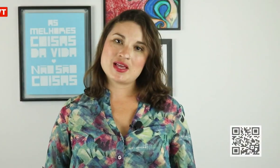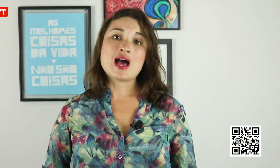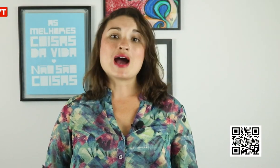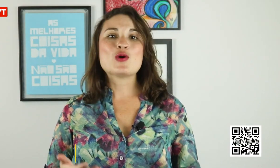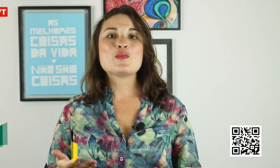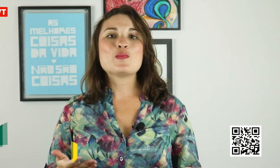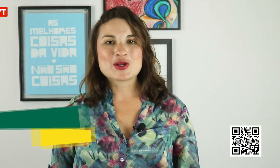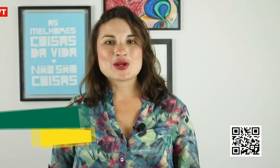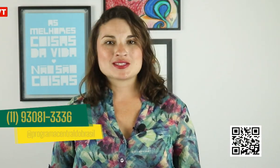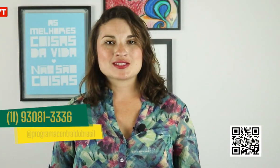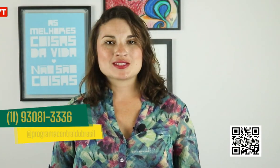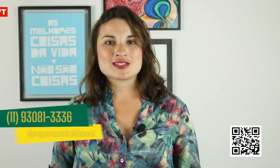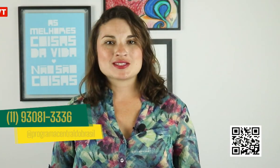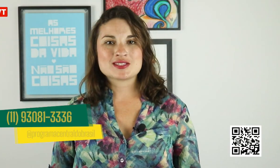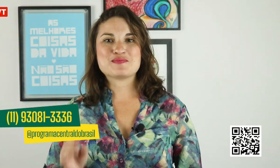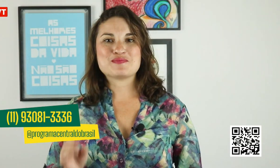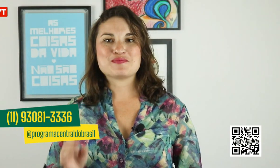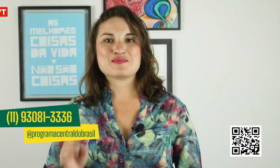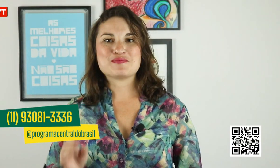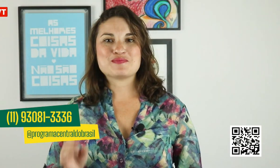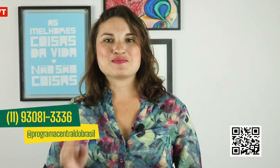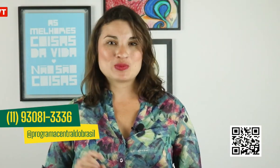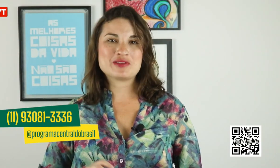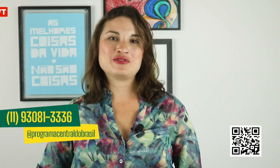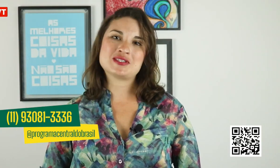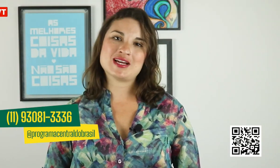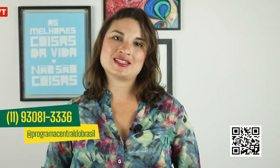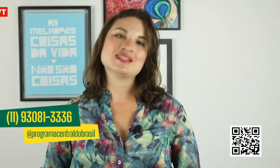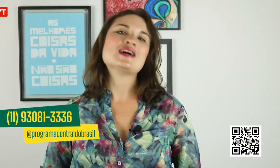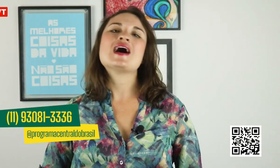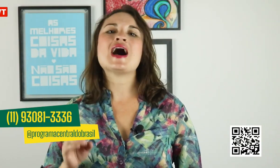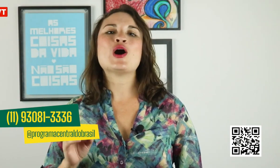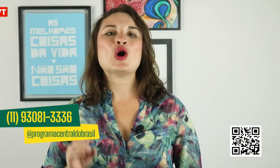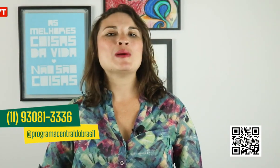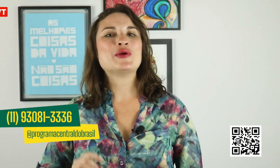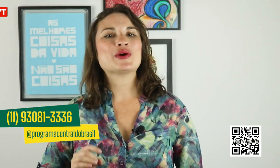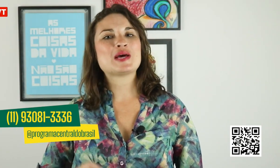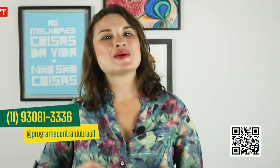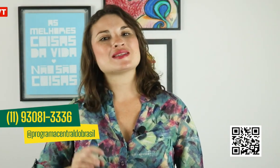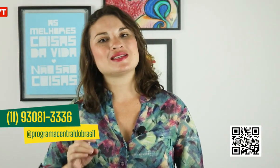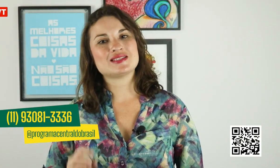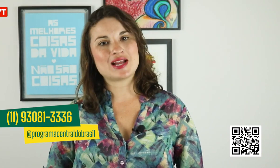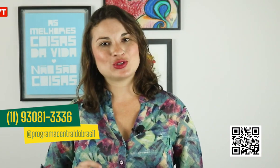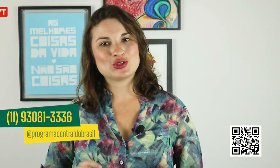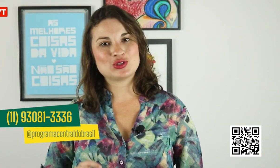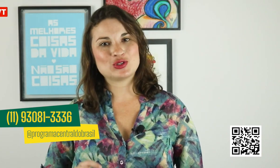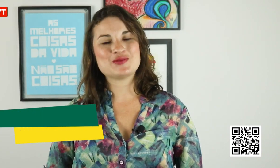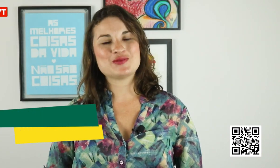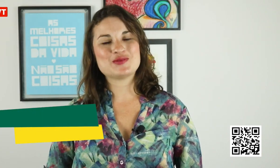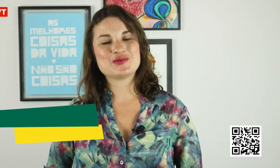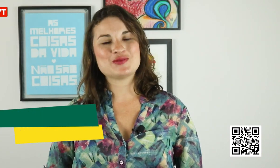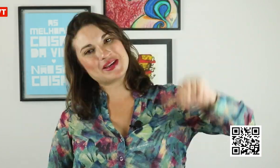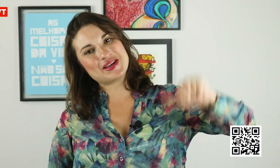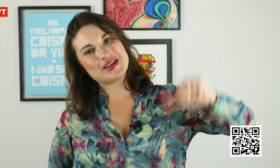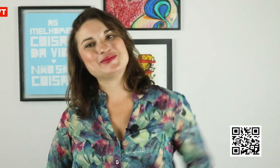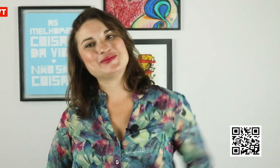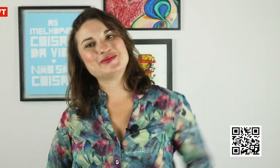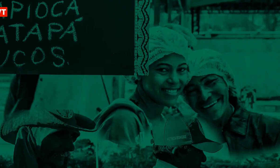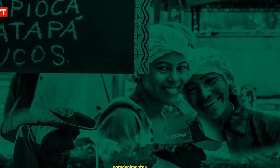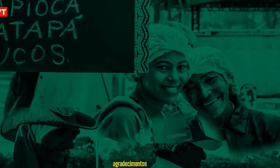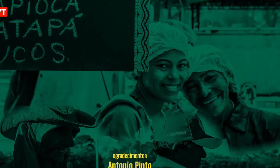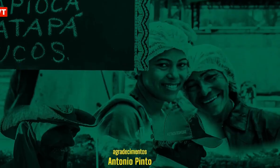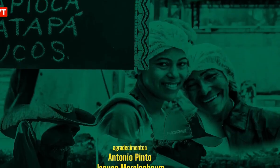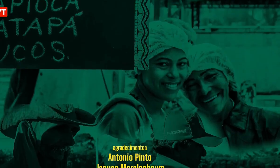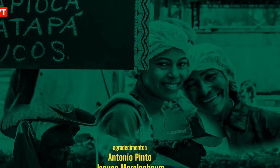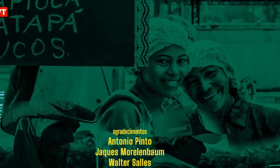aqui. Acompanhe nossas redes sociais. Basta seguir o nosso perfil no Instagram, @Programa Central do Brasil, e até amanhã.